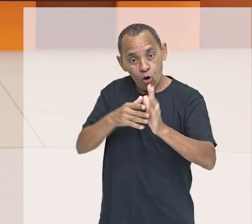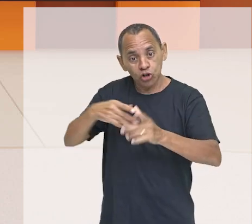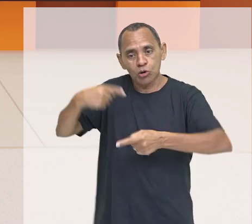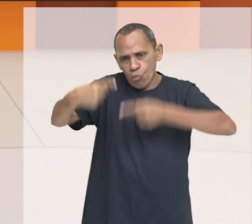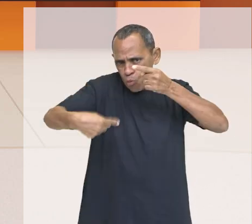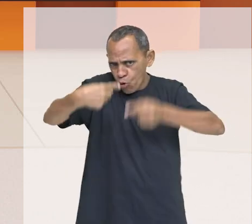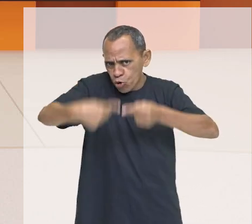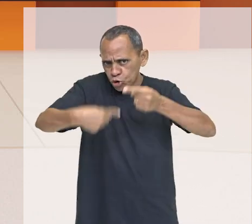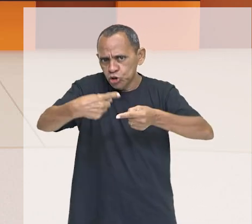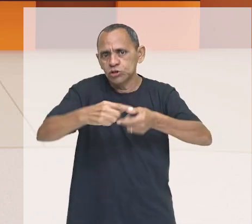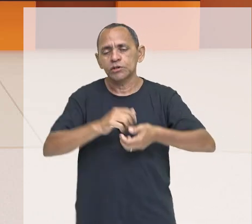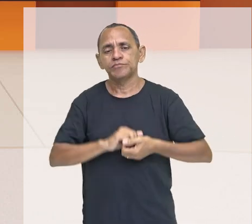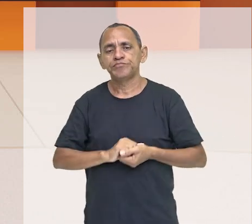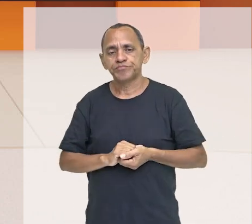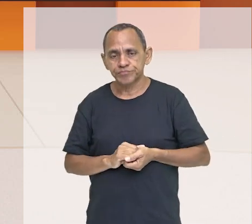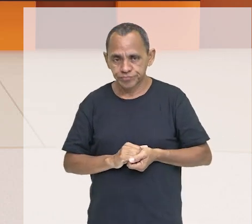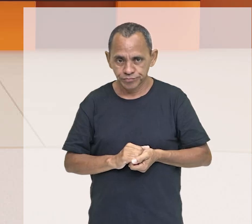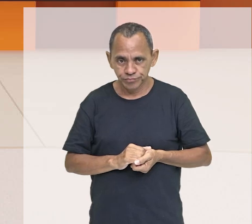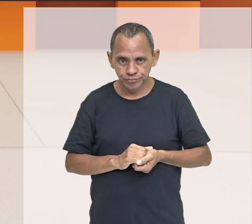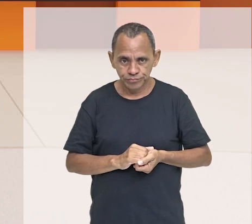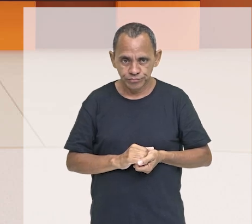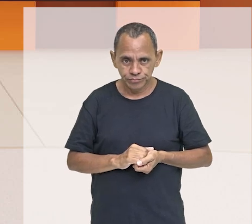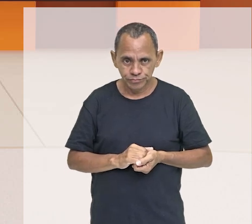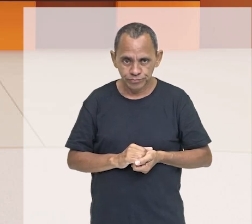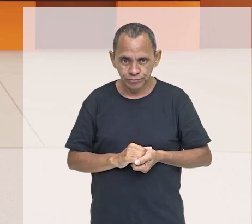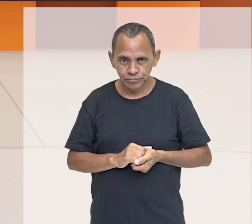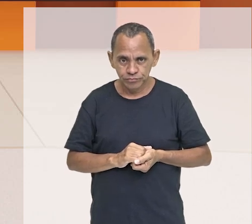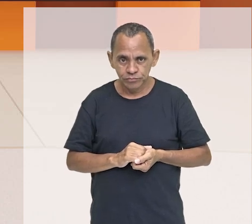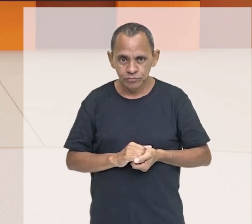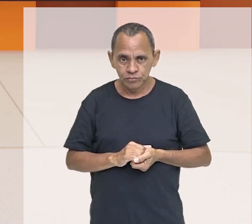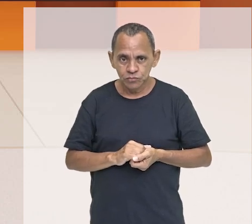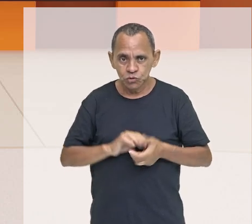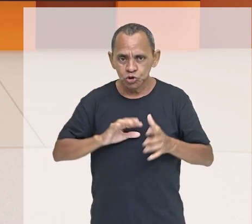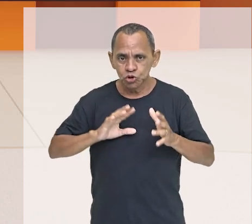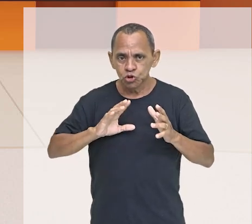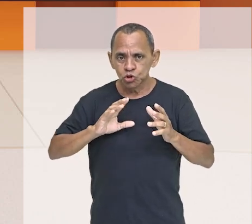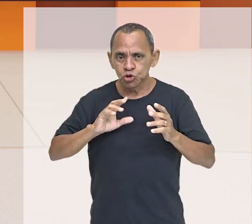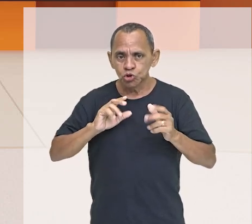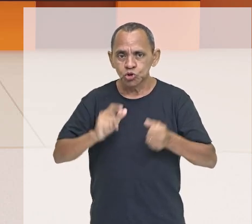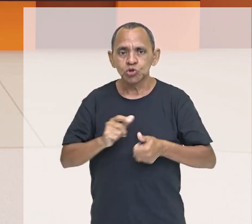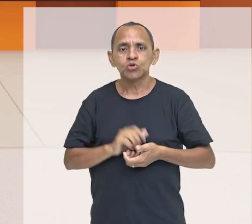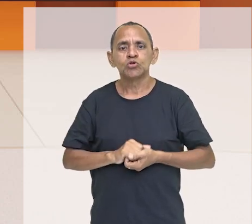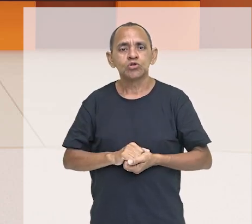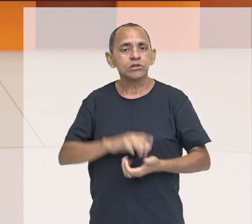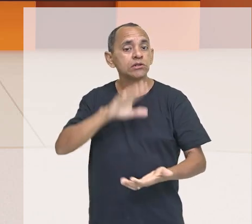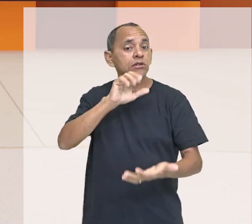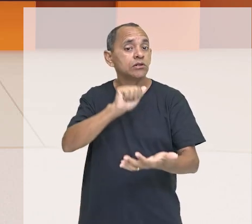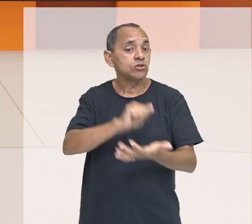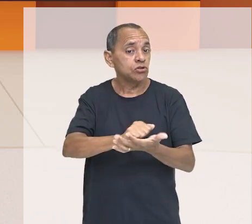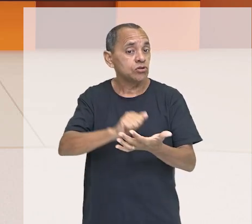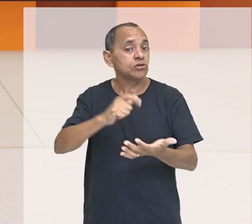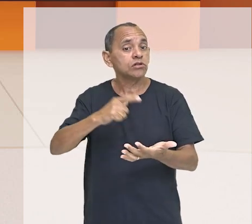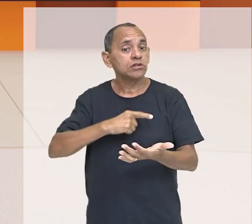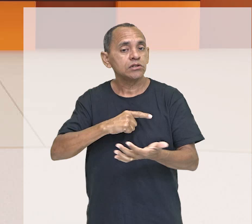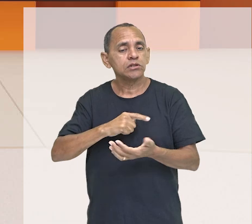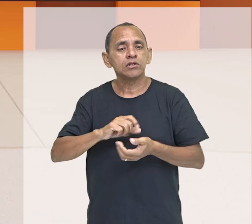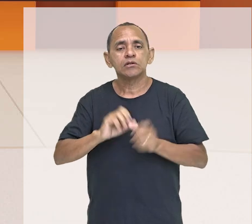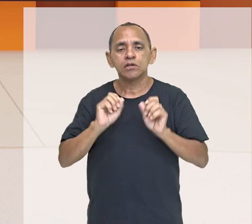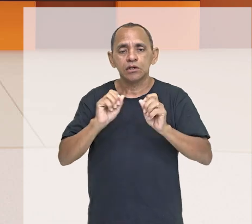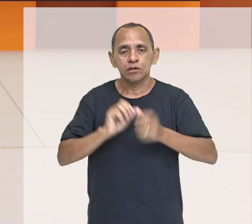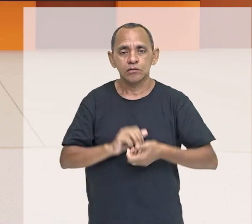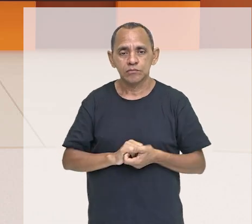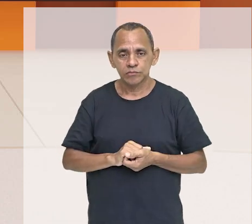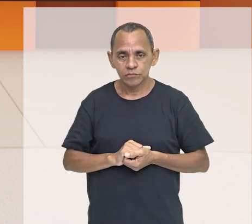isso? Então, todos querem o poder, certo? Então, todo mundo que se candidata quer o poder. Então, o partido, por